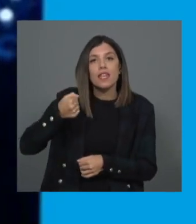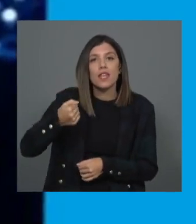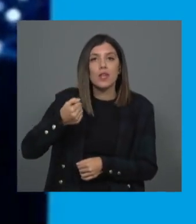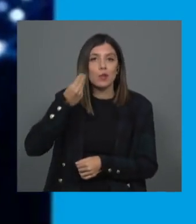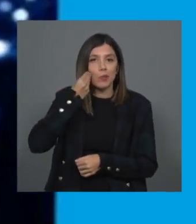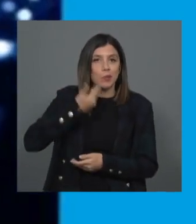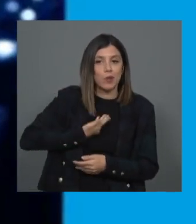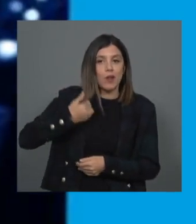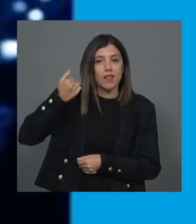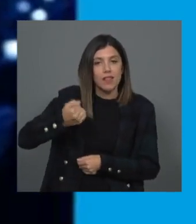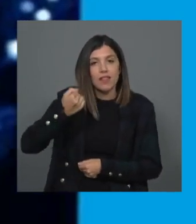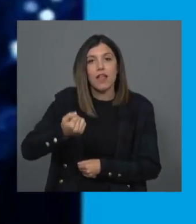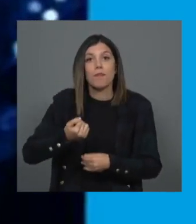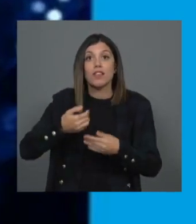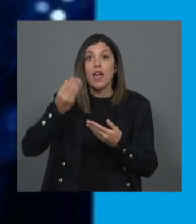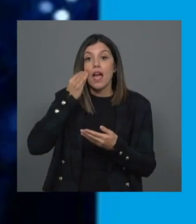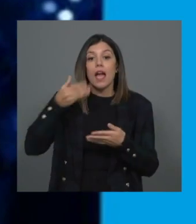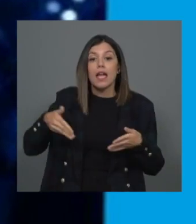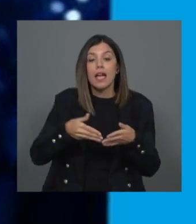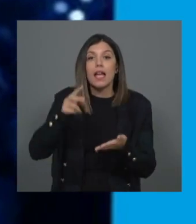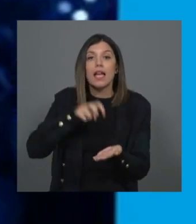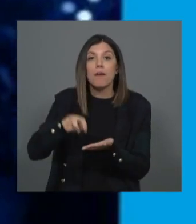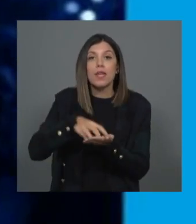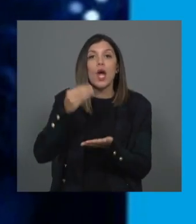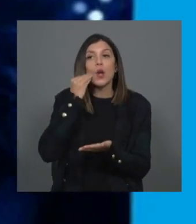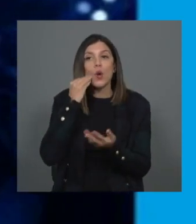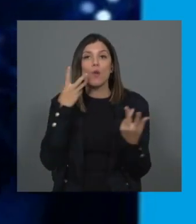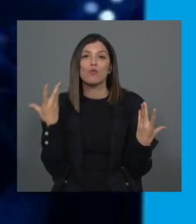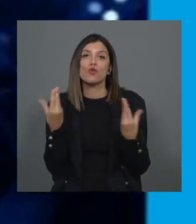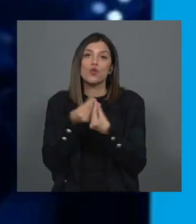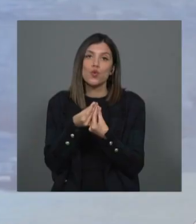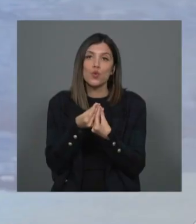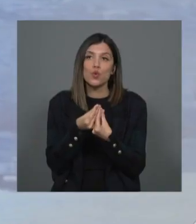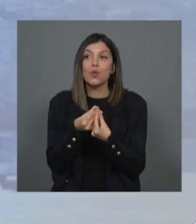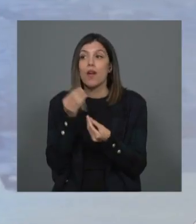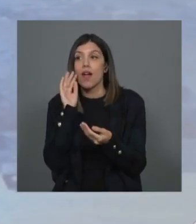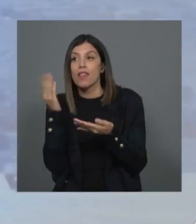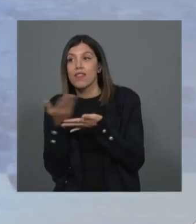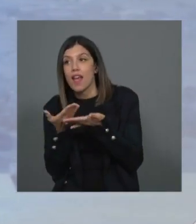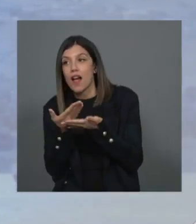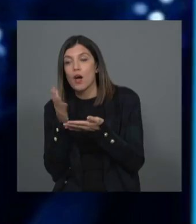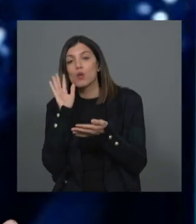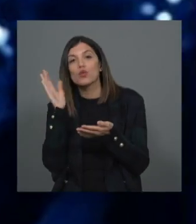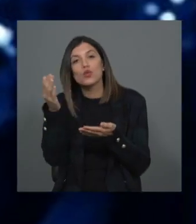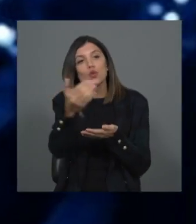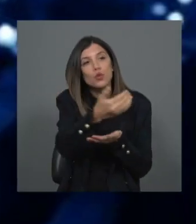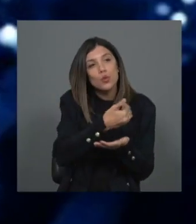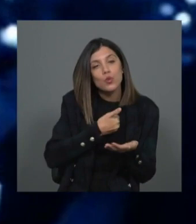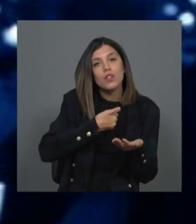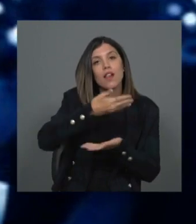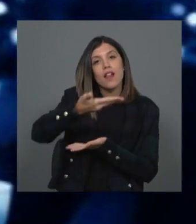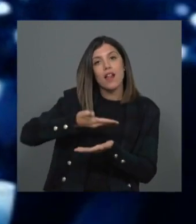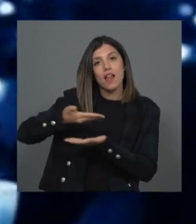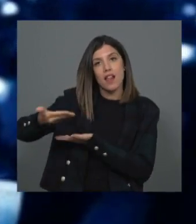portanto, na missão... É esse caminhar em conjunto, não é? É esse caminhar em conjunto, exatamente. Marcado pelo diálogo, a escuta. Exato, a escuta recíproca e diálogo, marcando aqui